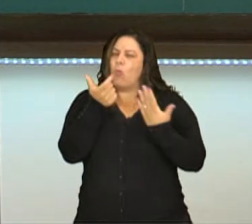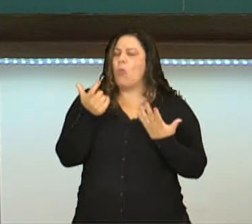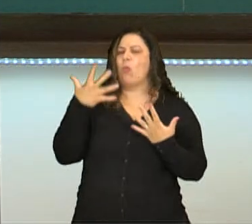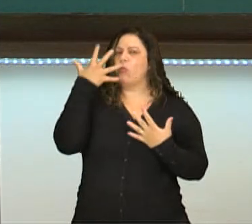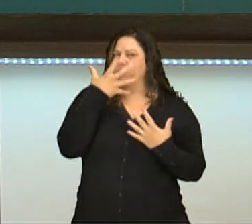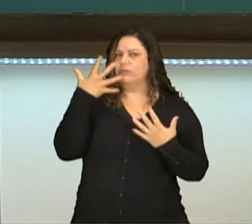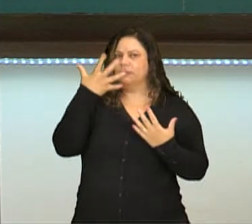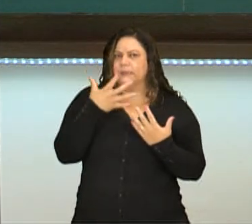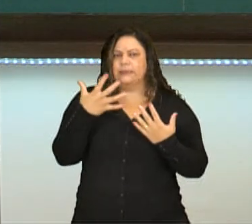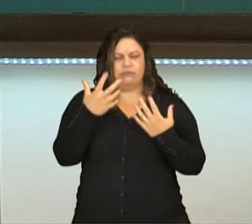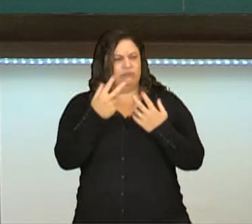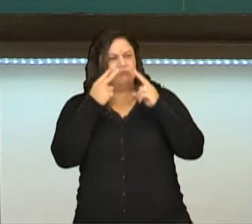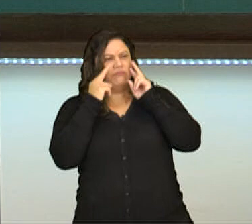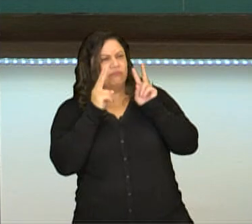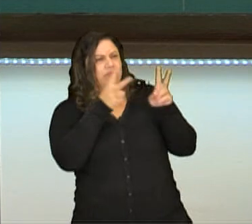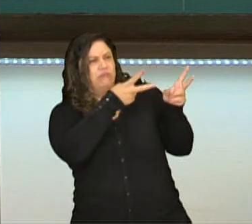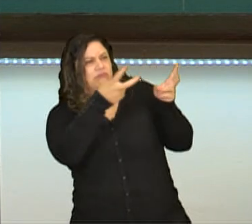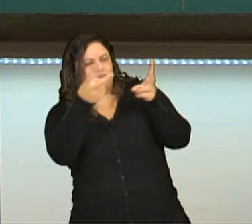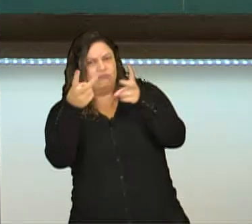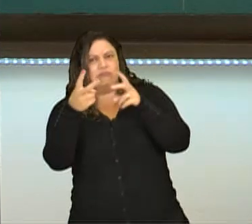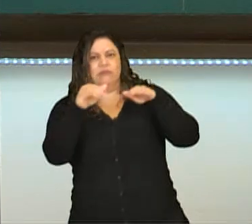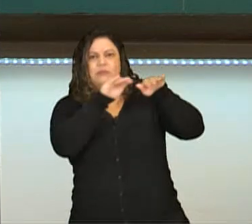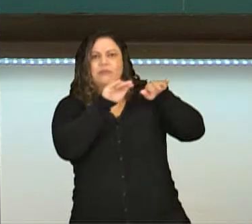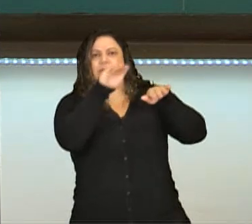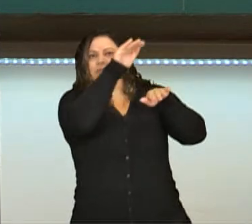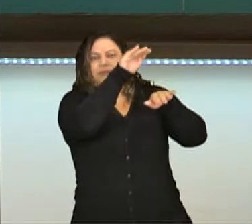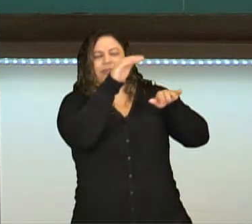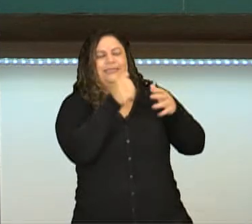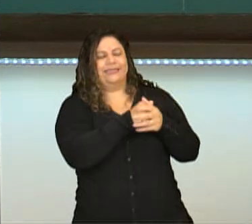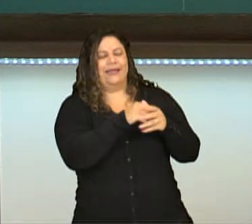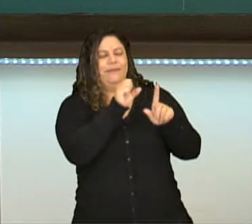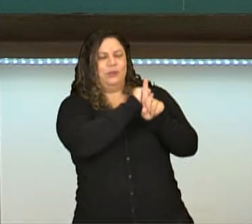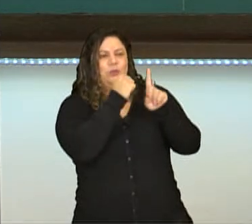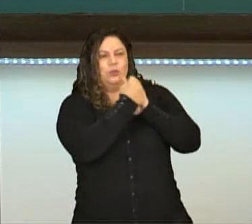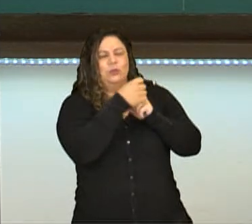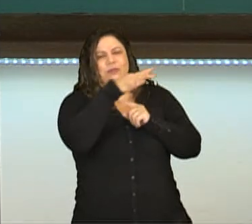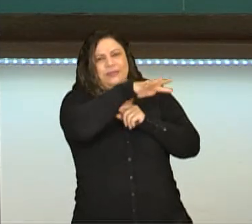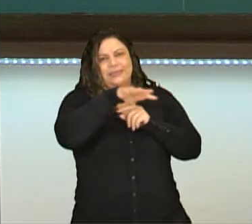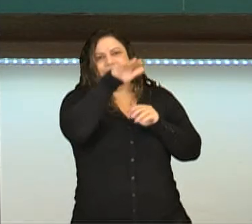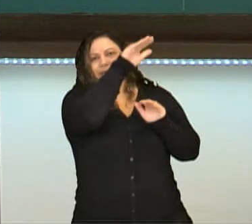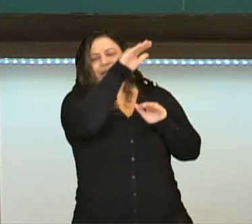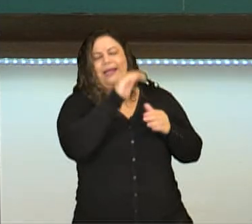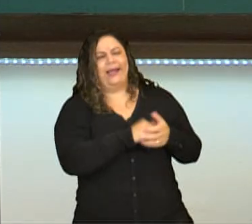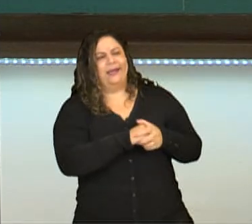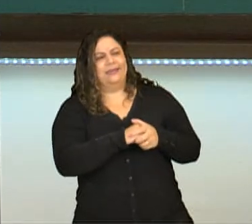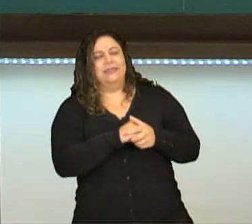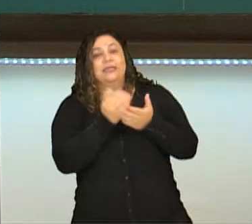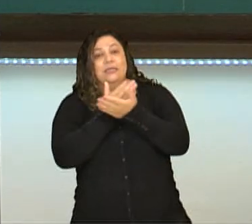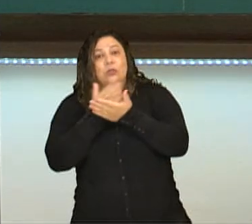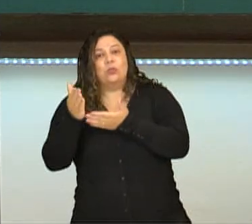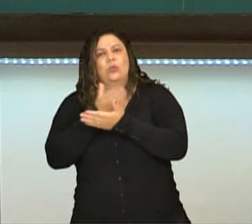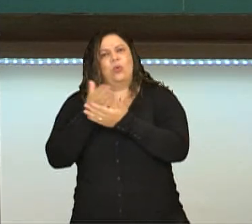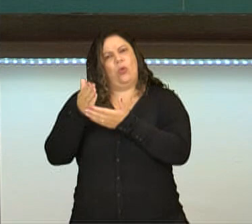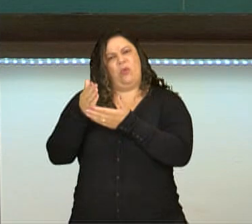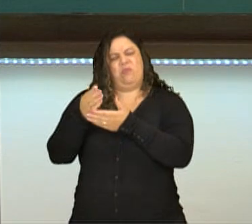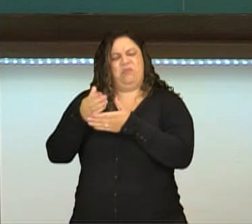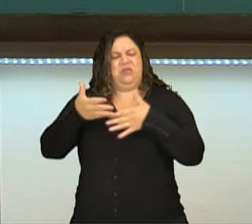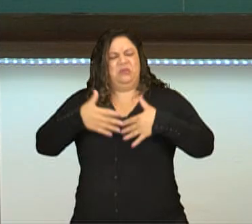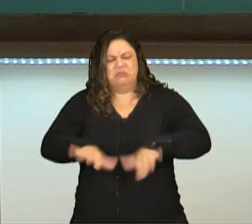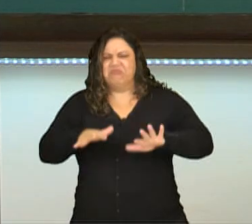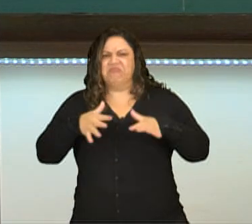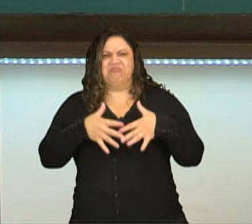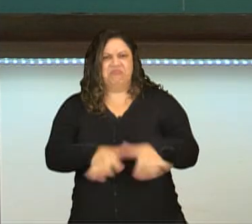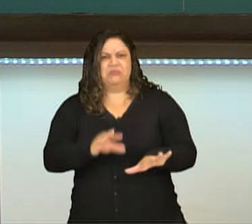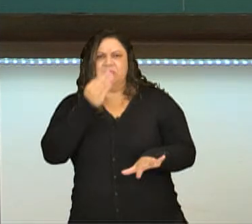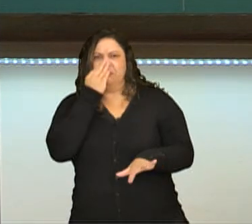então, os olhos dessas classes mais altas, que a princípio estigmatizavam a rumba, a princípio não queriam que ela